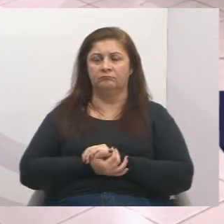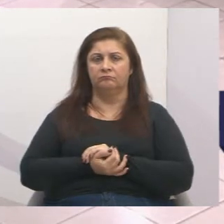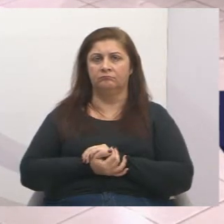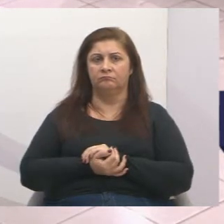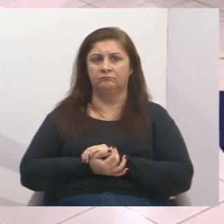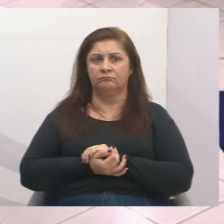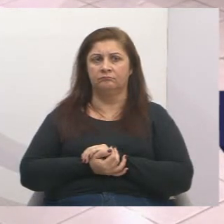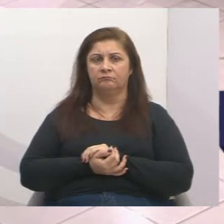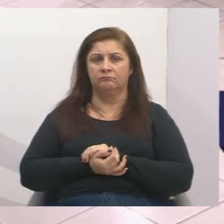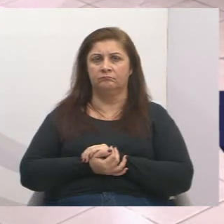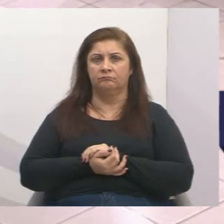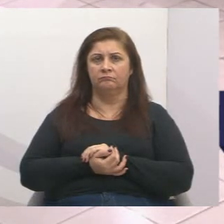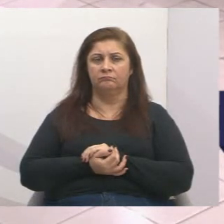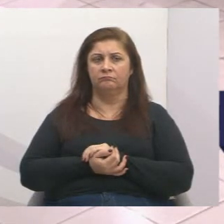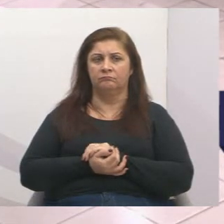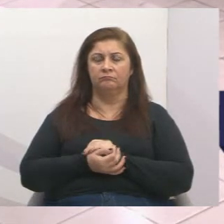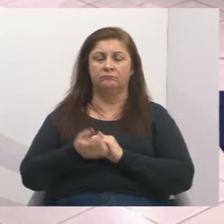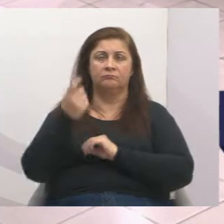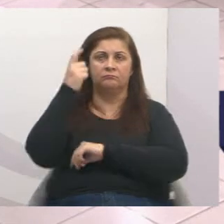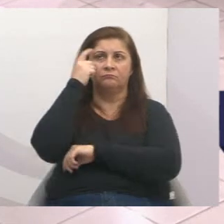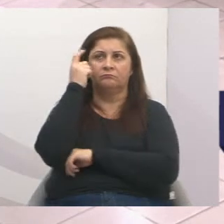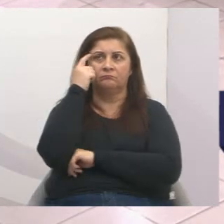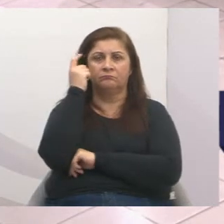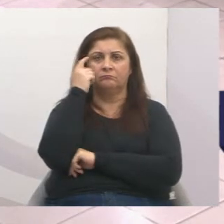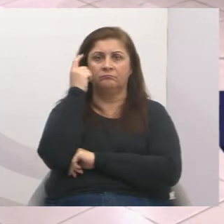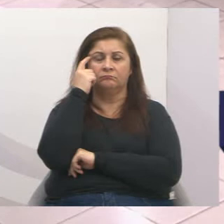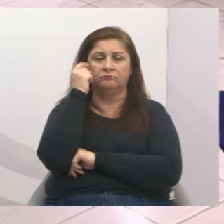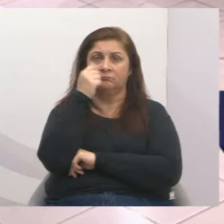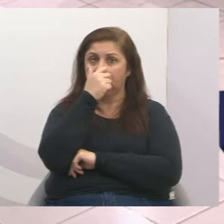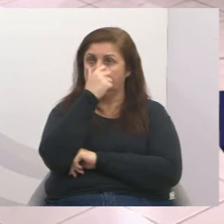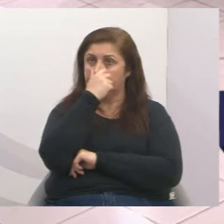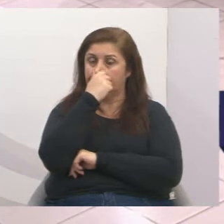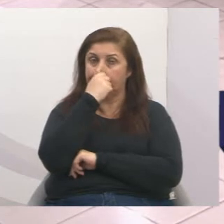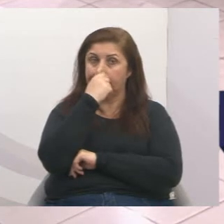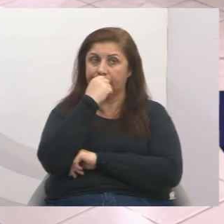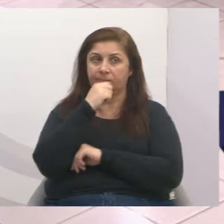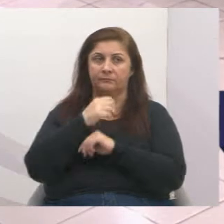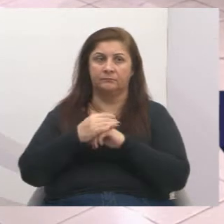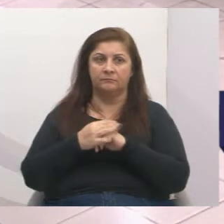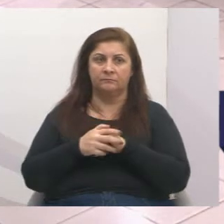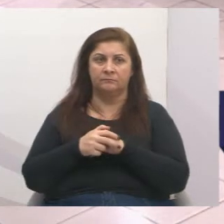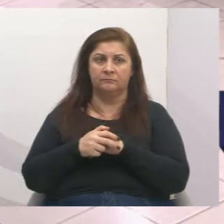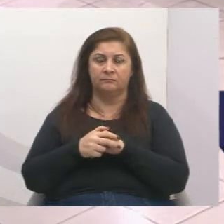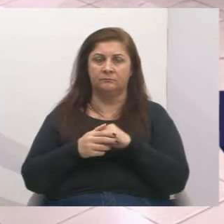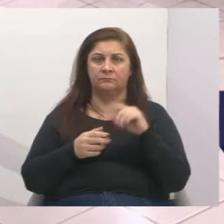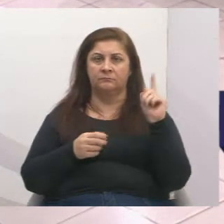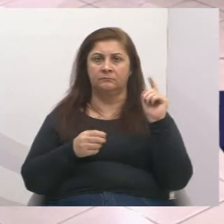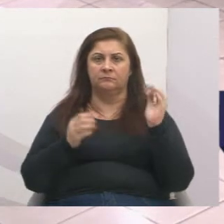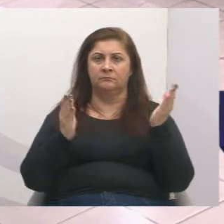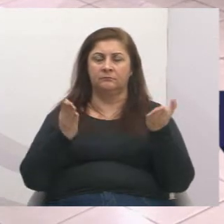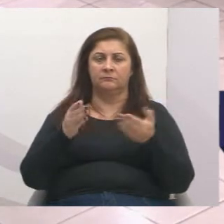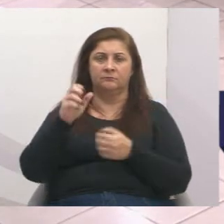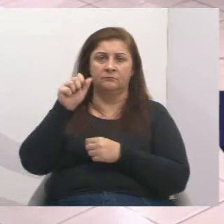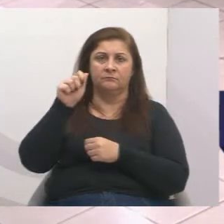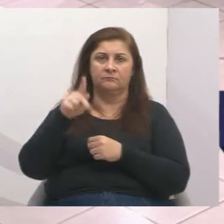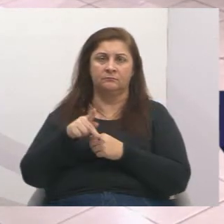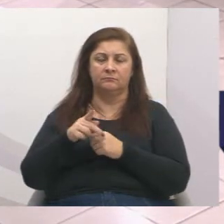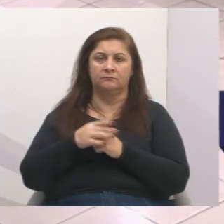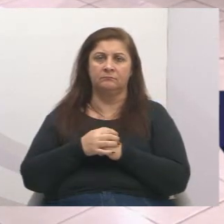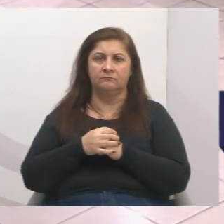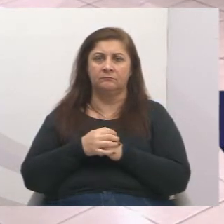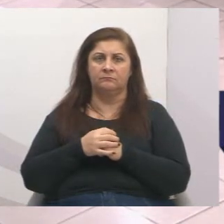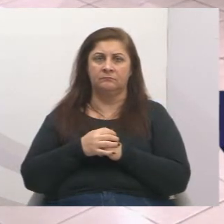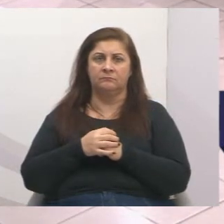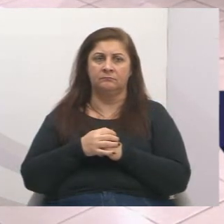Eu não ia comentar nada, mas aí você fica pensando, né? Vai passando algumas coisas na sua cabeça. Eu sou aposentada do Estado